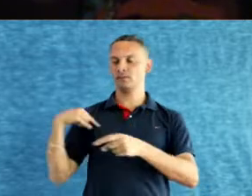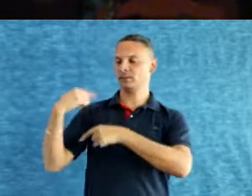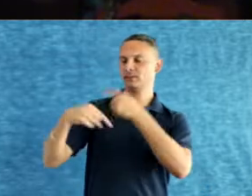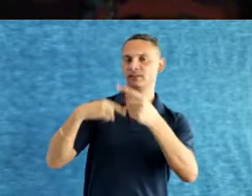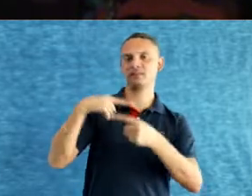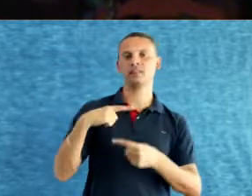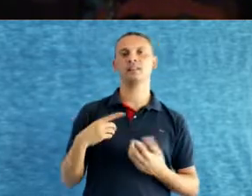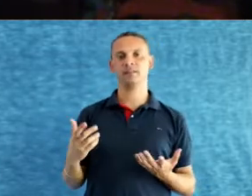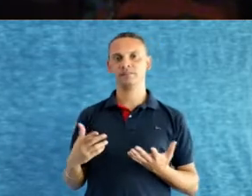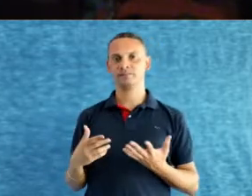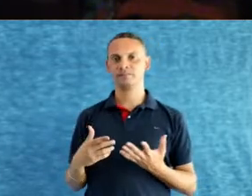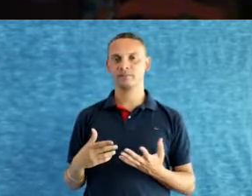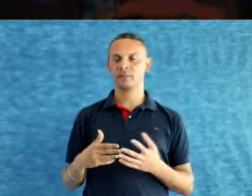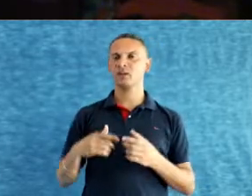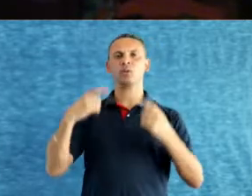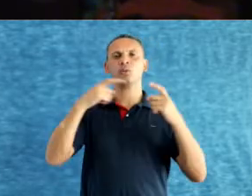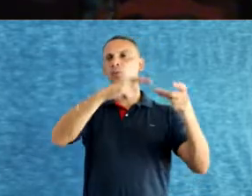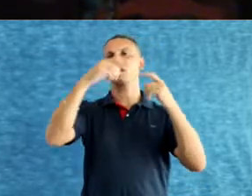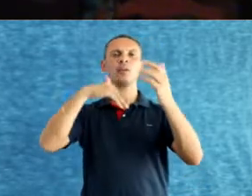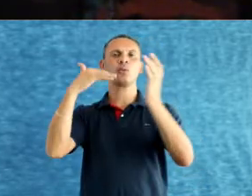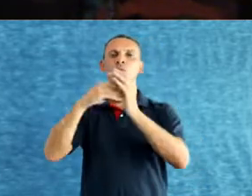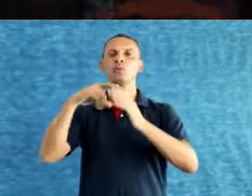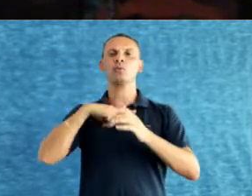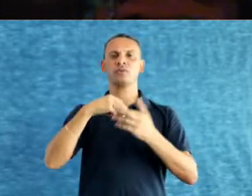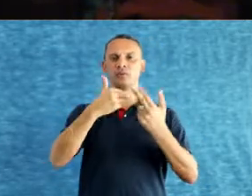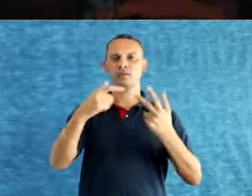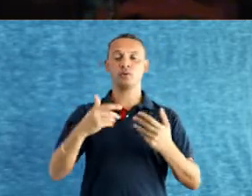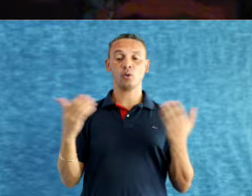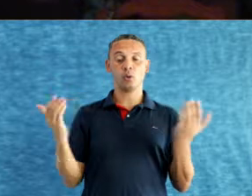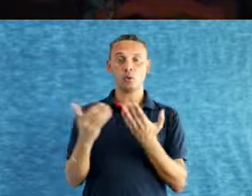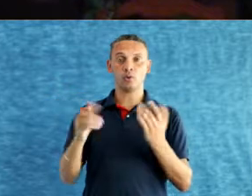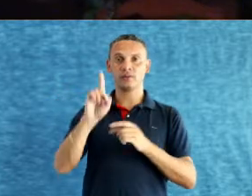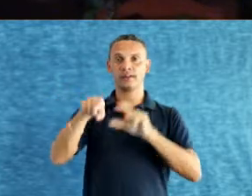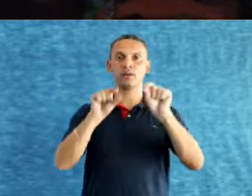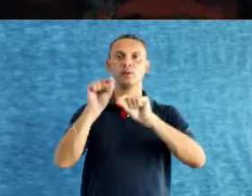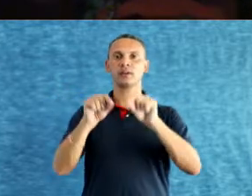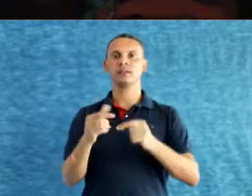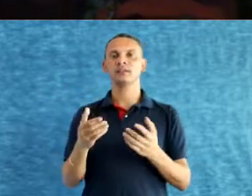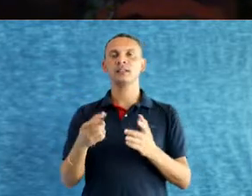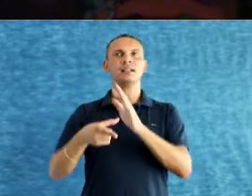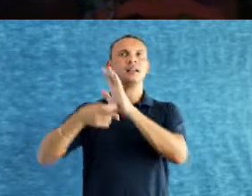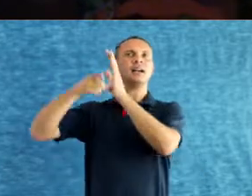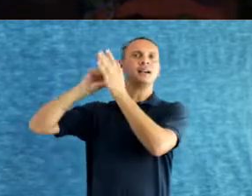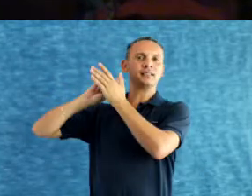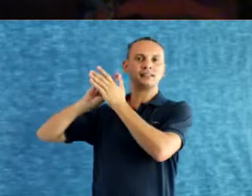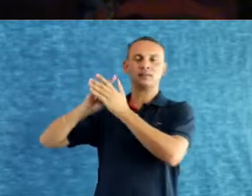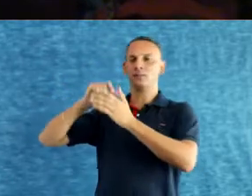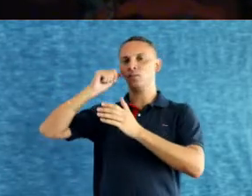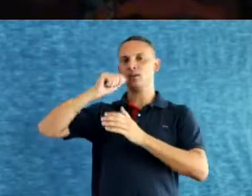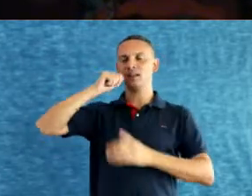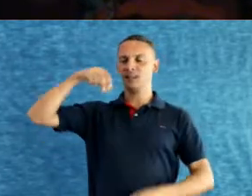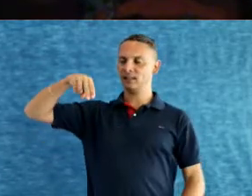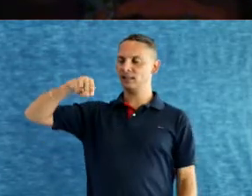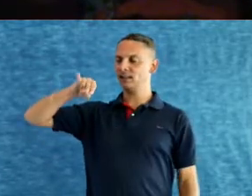vinha, ela vinha vender terras. Ela sempre vendia terras para viver lá. Então, ela vivia muito bem